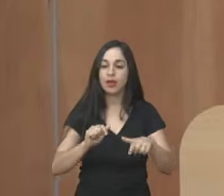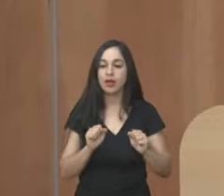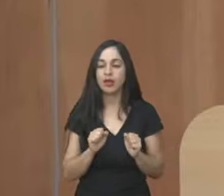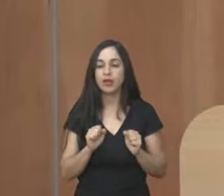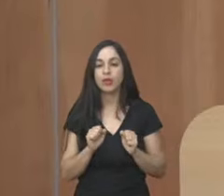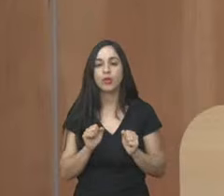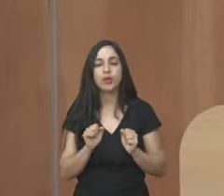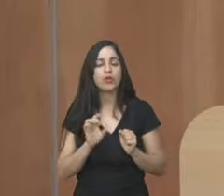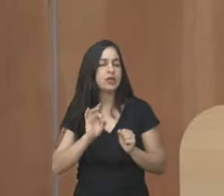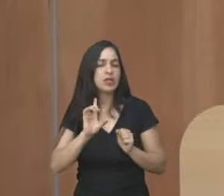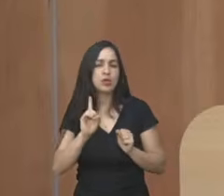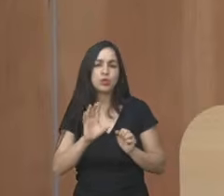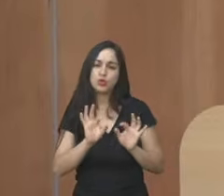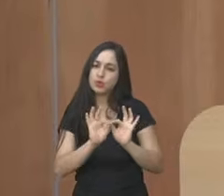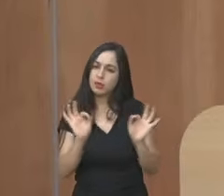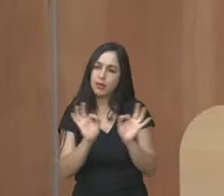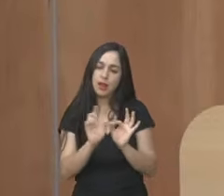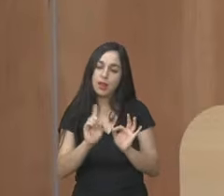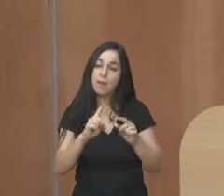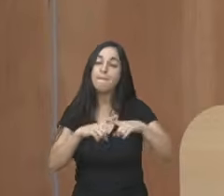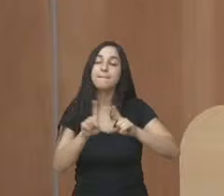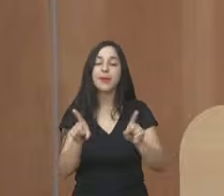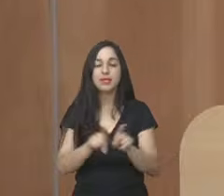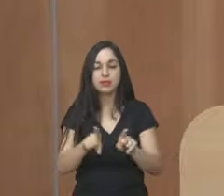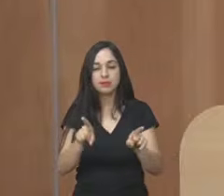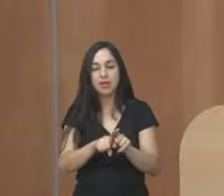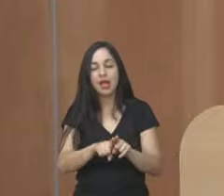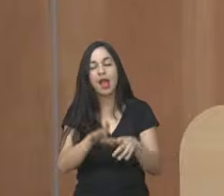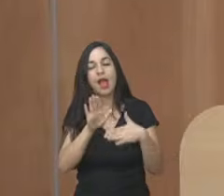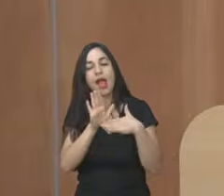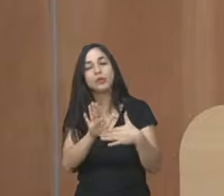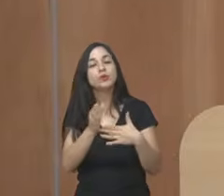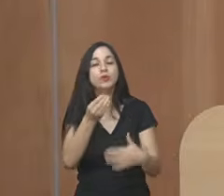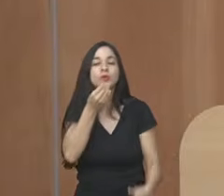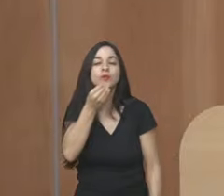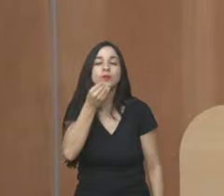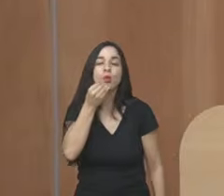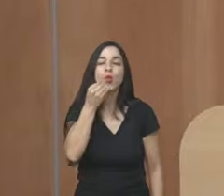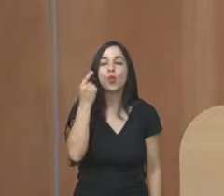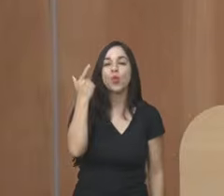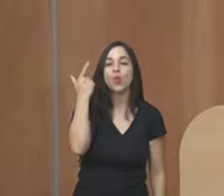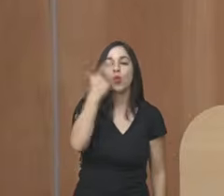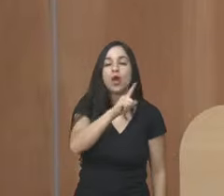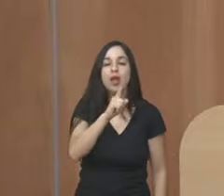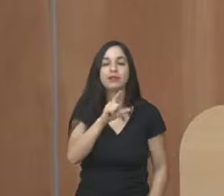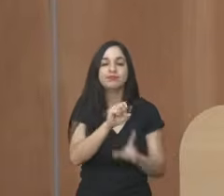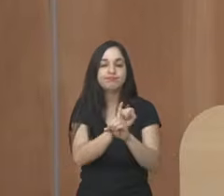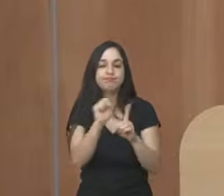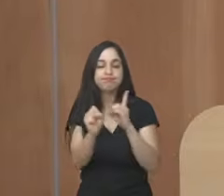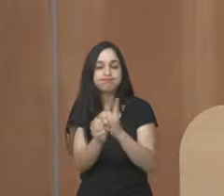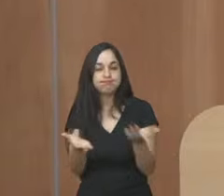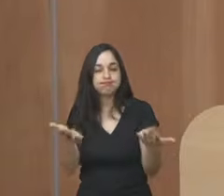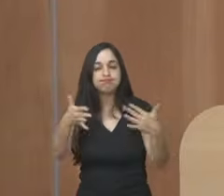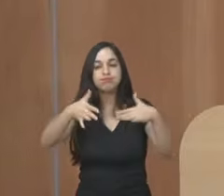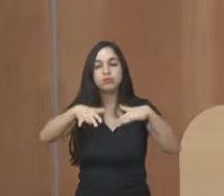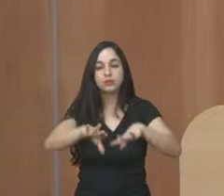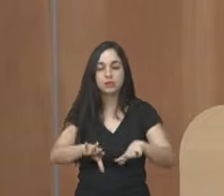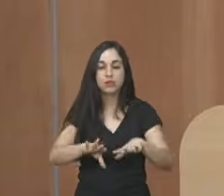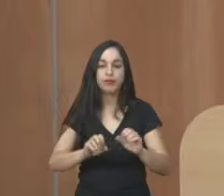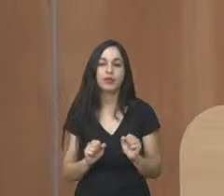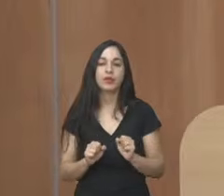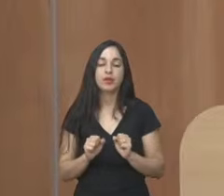simples acolhimento, pois busca proporcionar oportunidades e ressocialização, fortalecimento dos